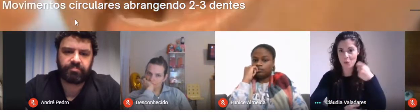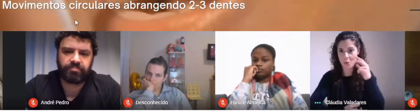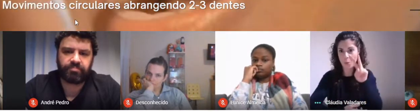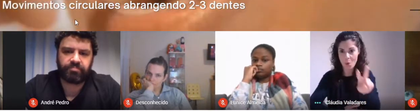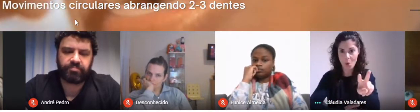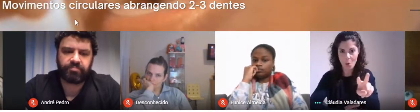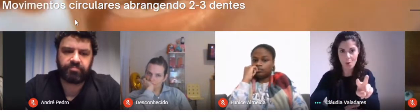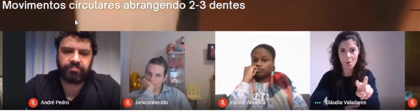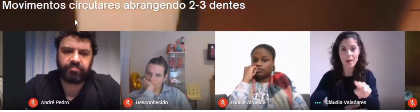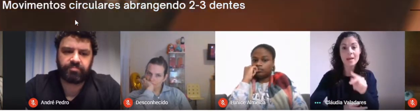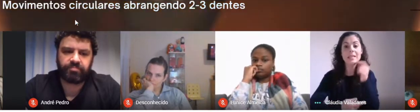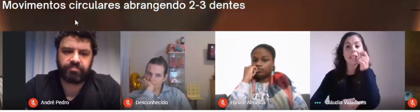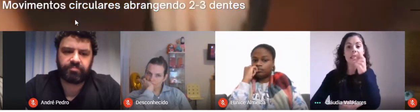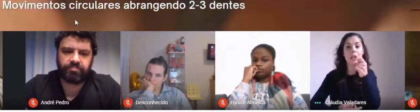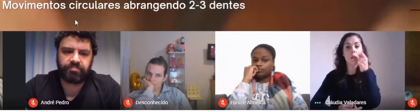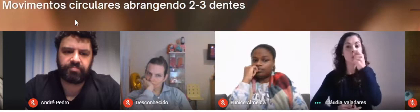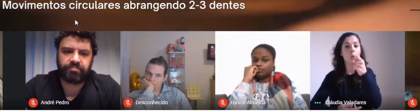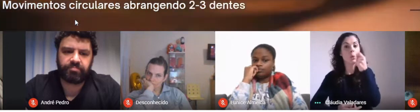movimentos circulares,